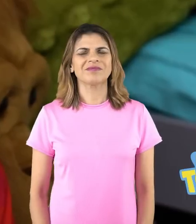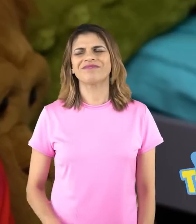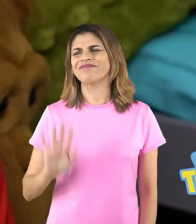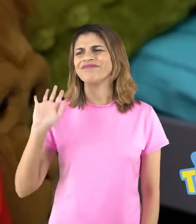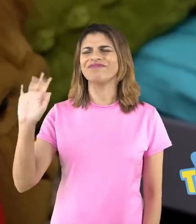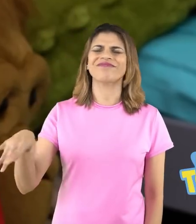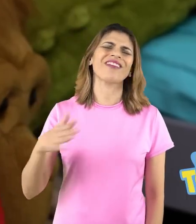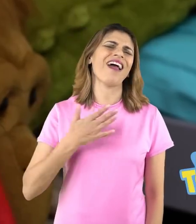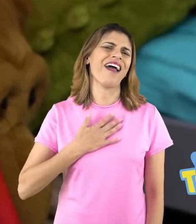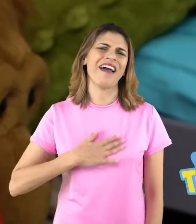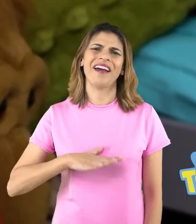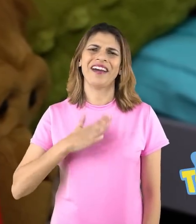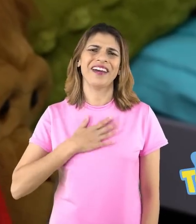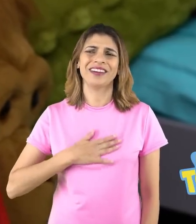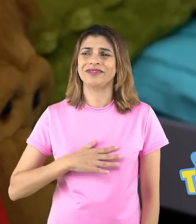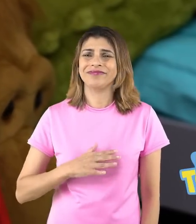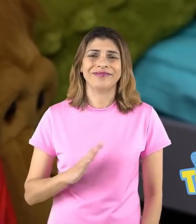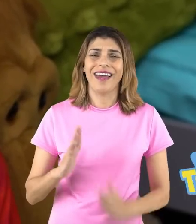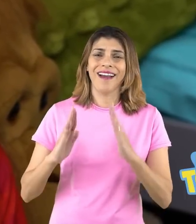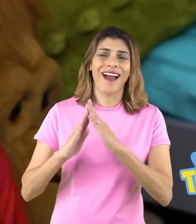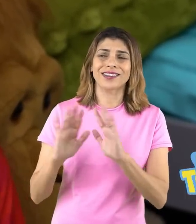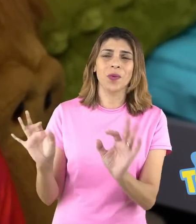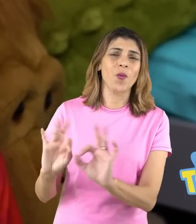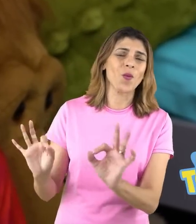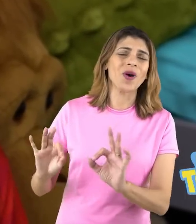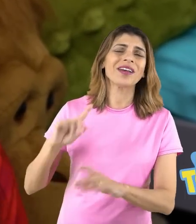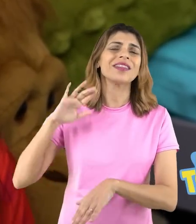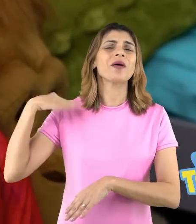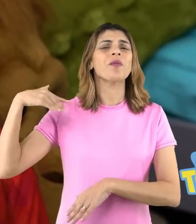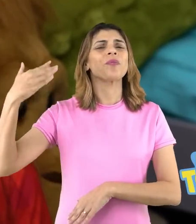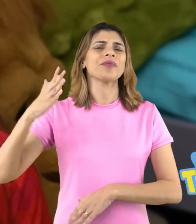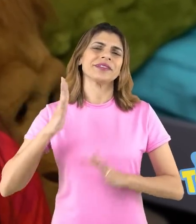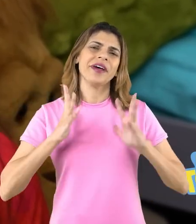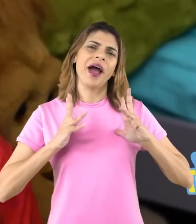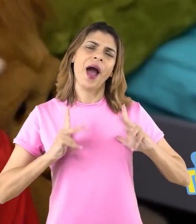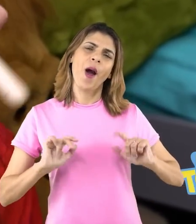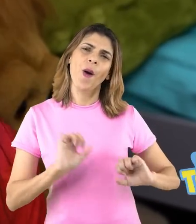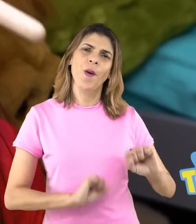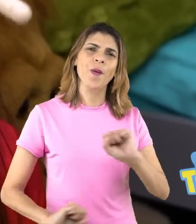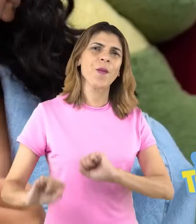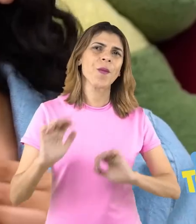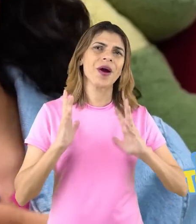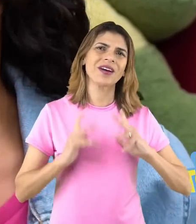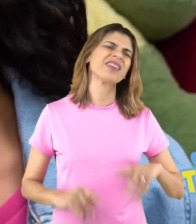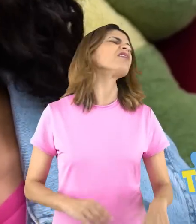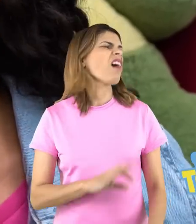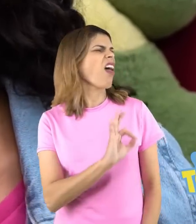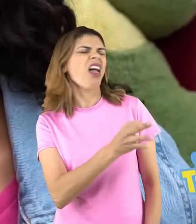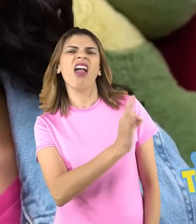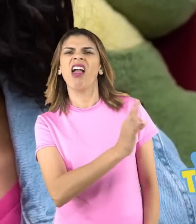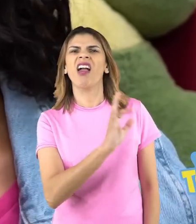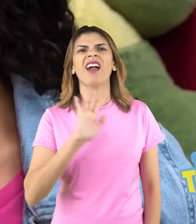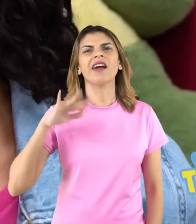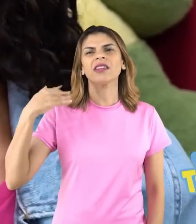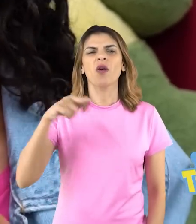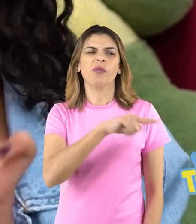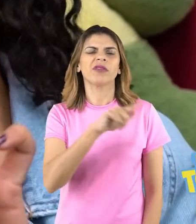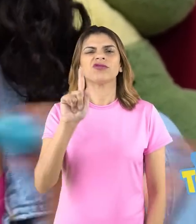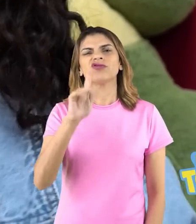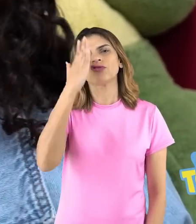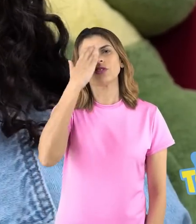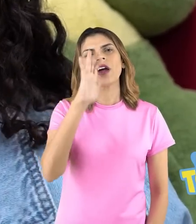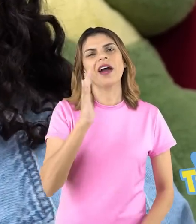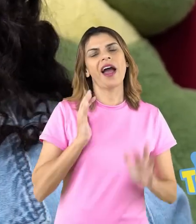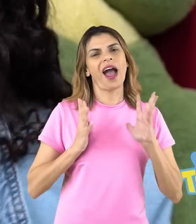Relaxa não tem ninguém em casa depois a gente arruma é depois agir arruma